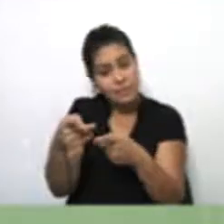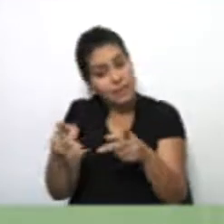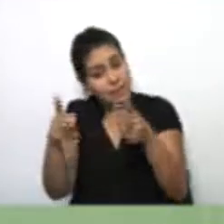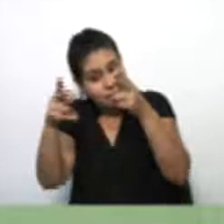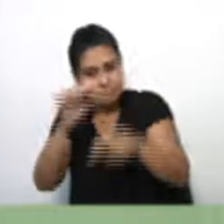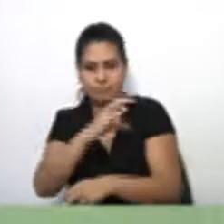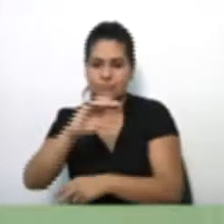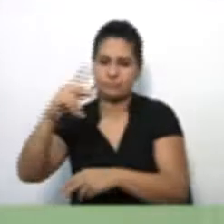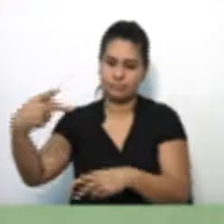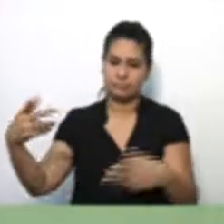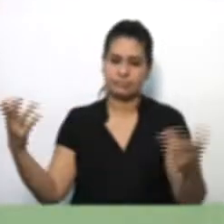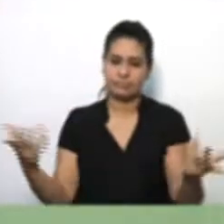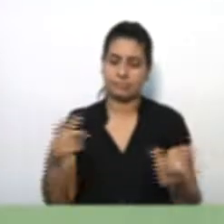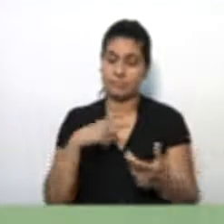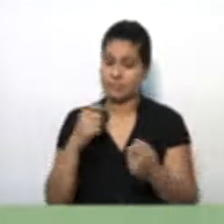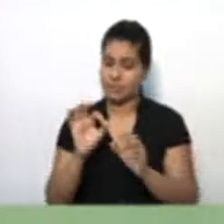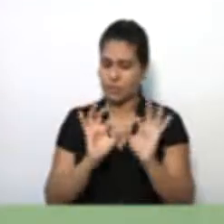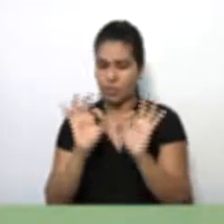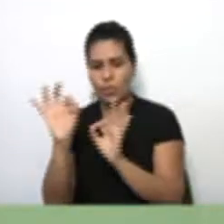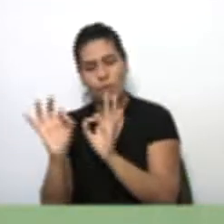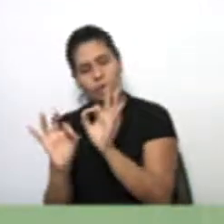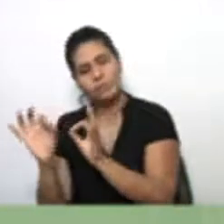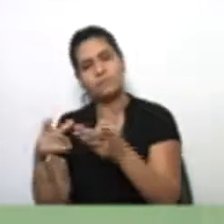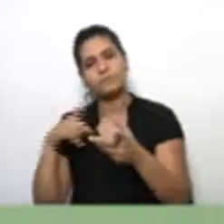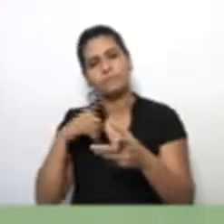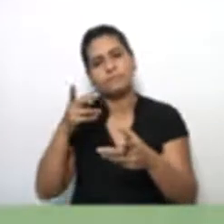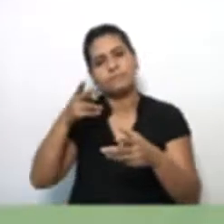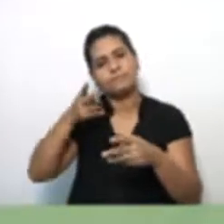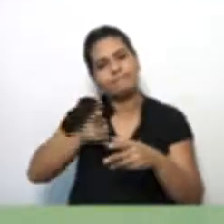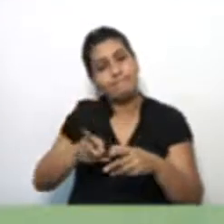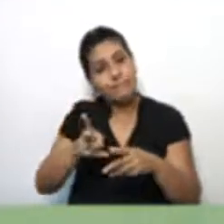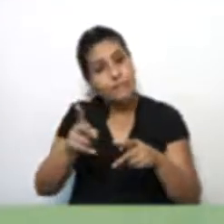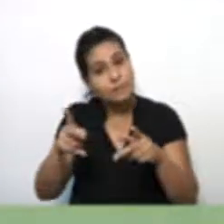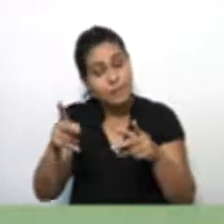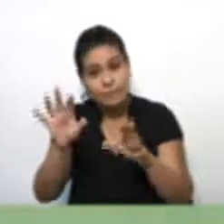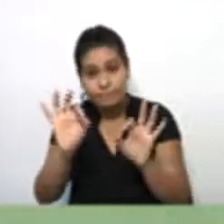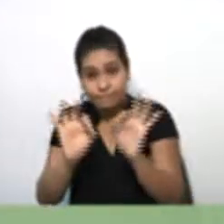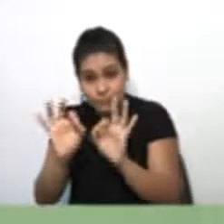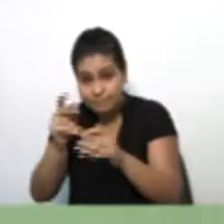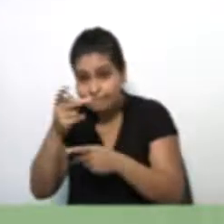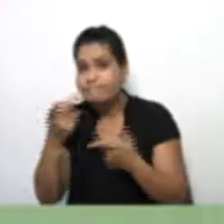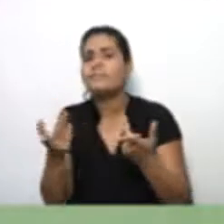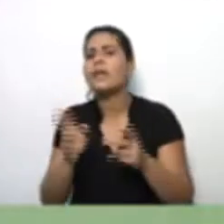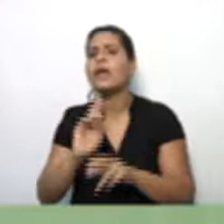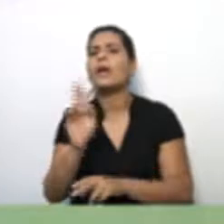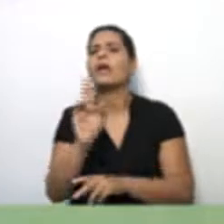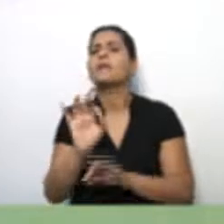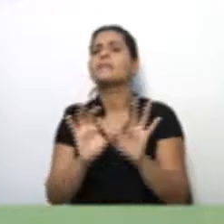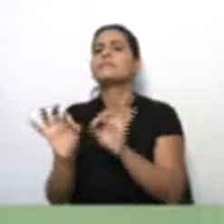cooperativa, igual está sendo. Elas são organizadas, dirigidas e controladas por quem?